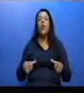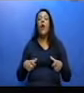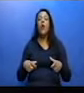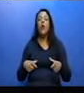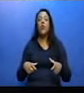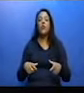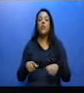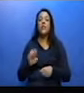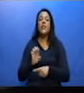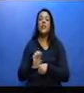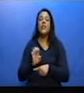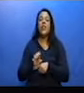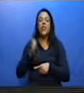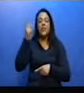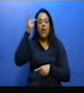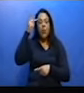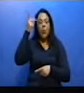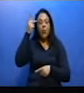Paulo.